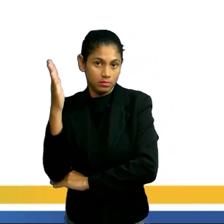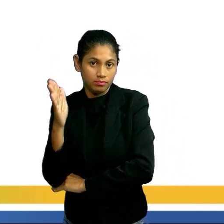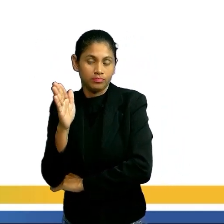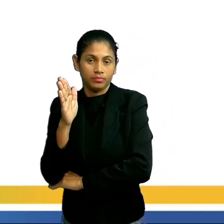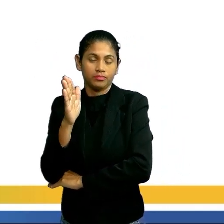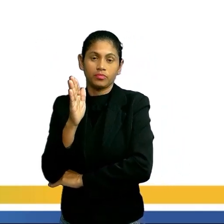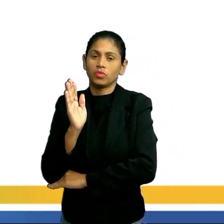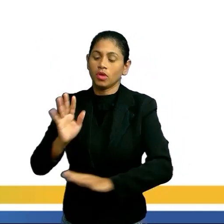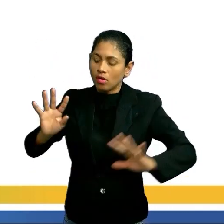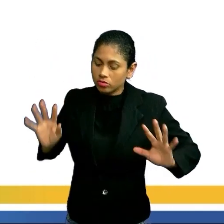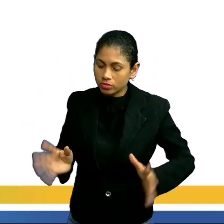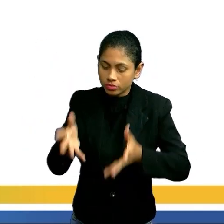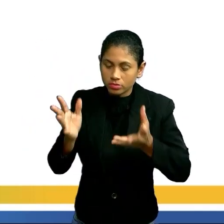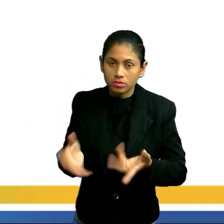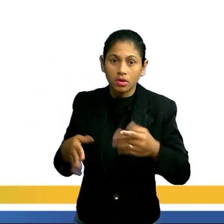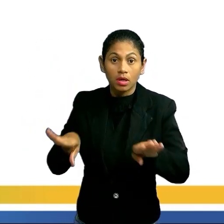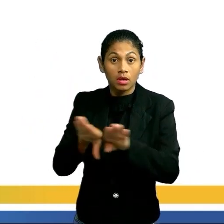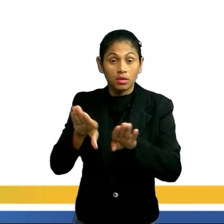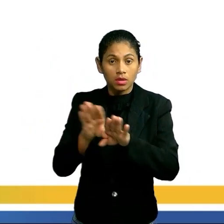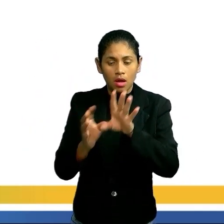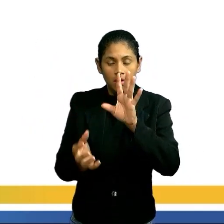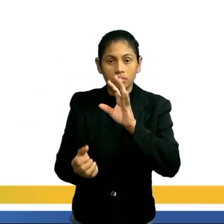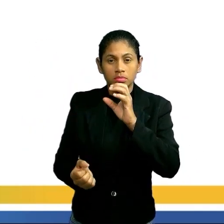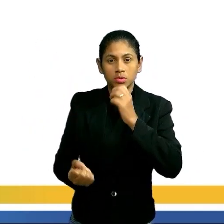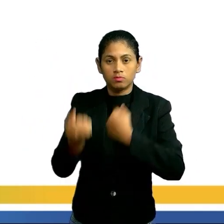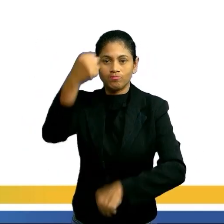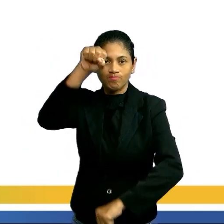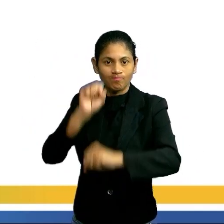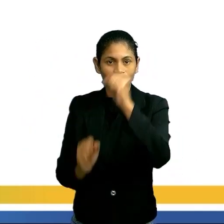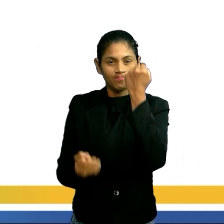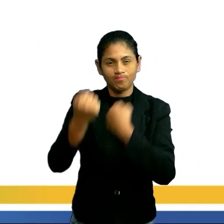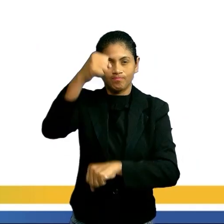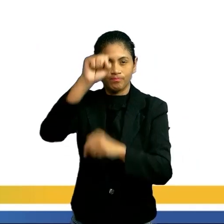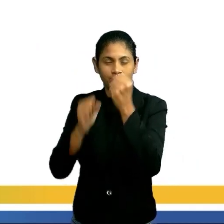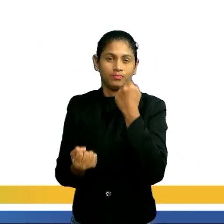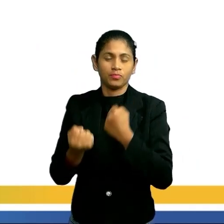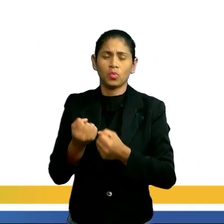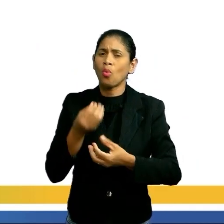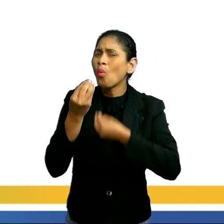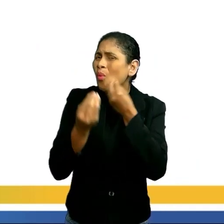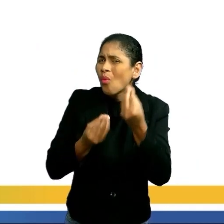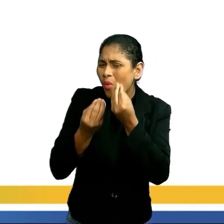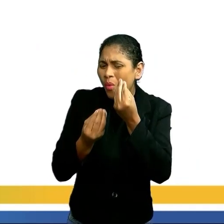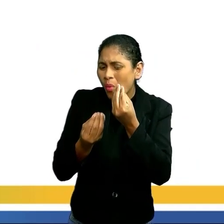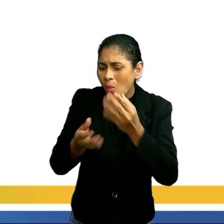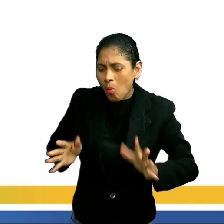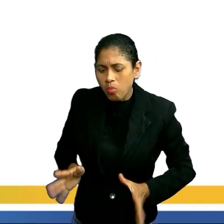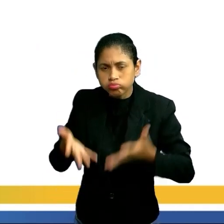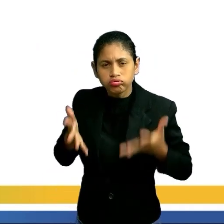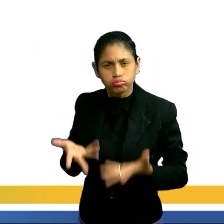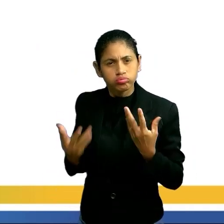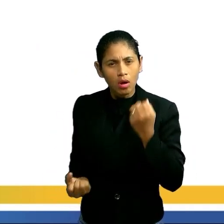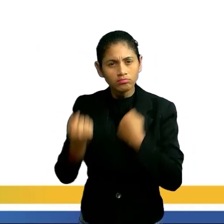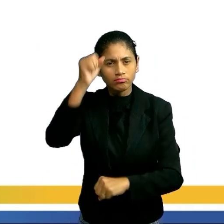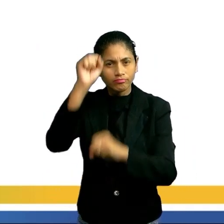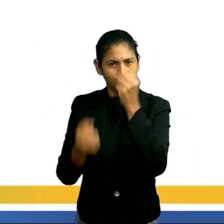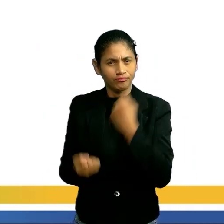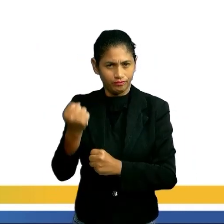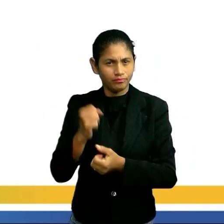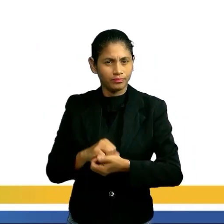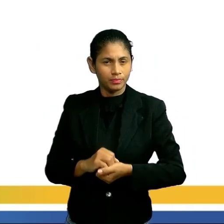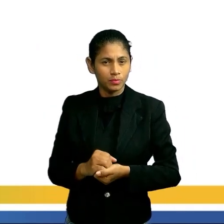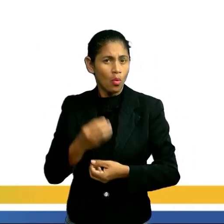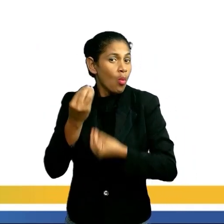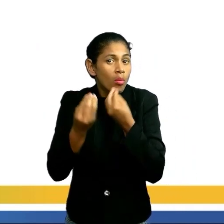incentivo à industrialização. E como é que ele vai fazer esse incentivo à industrialização? Ele vai criar, nesse momento